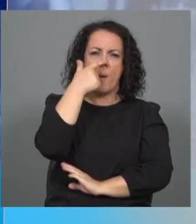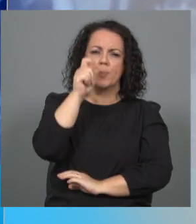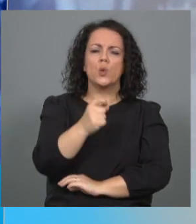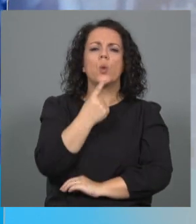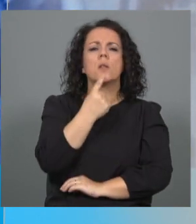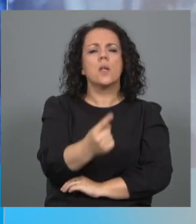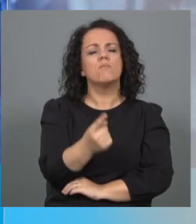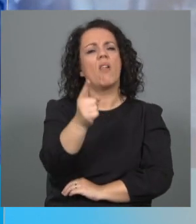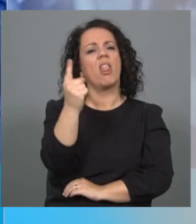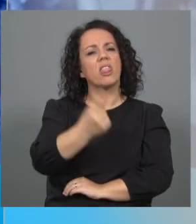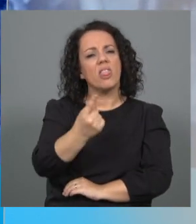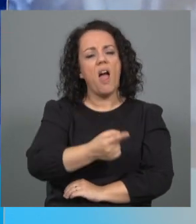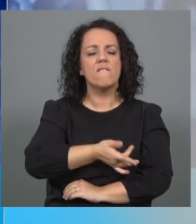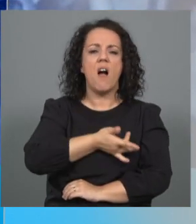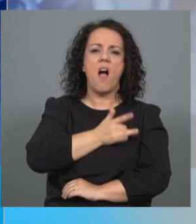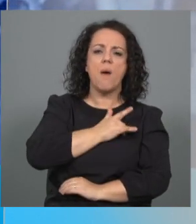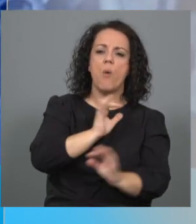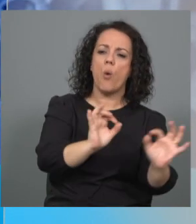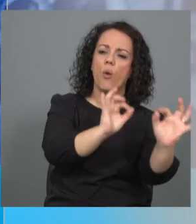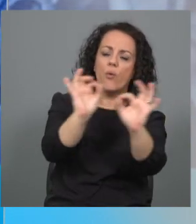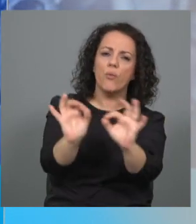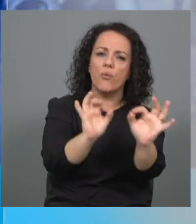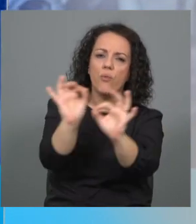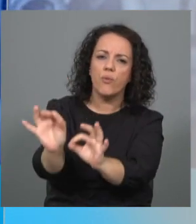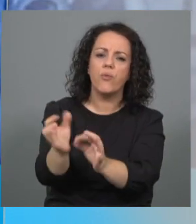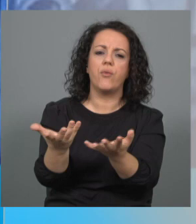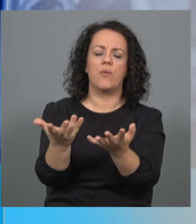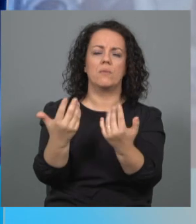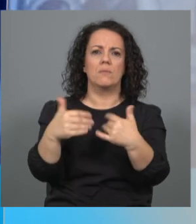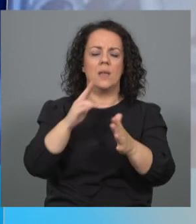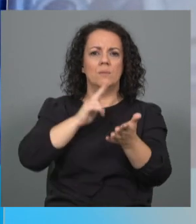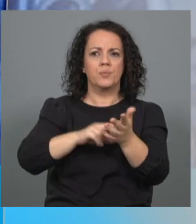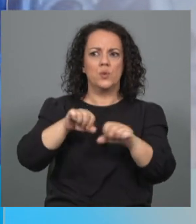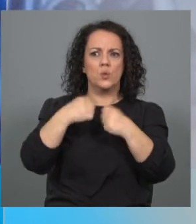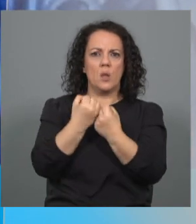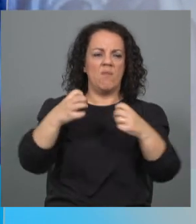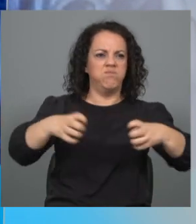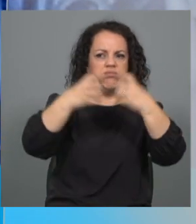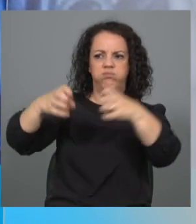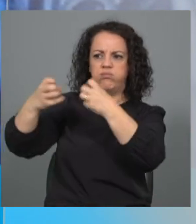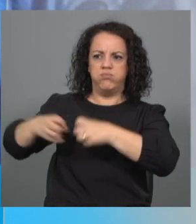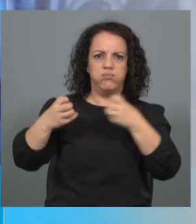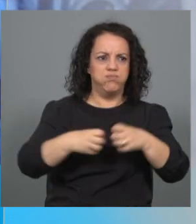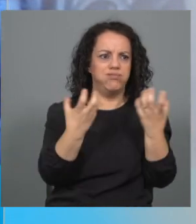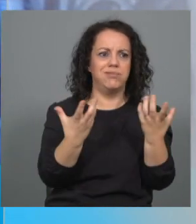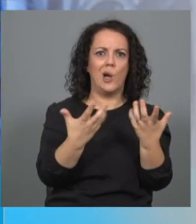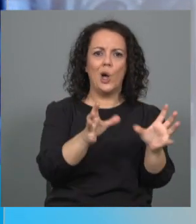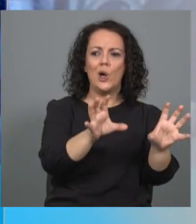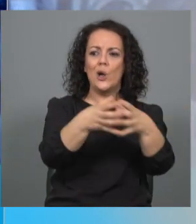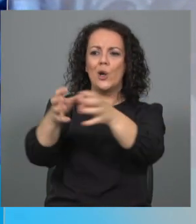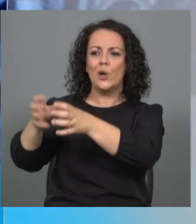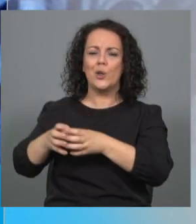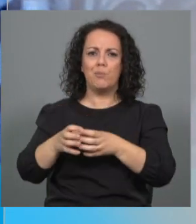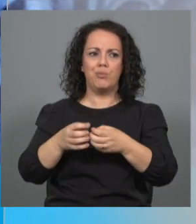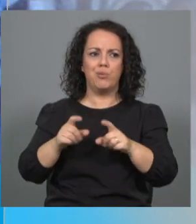o próximo, a lei do amor, onde havia tanta clivagem social, grupos muito